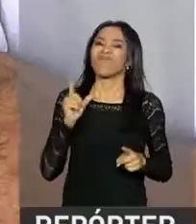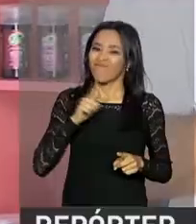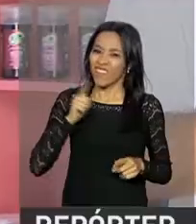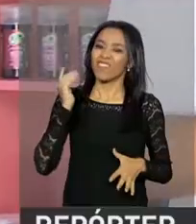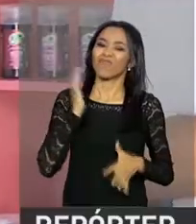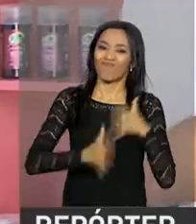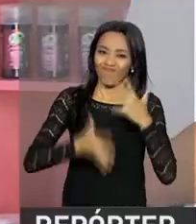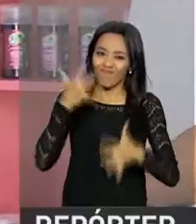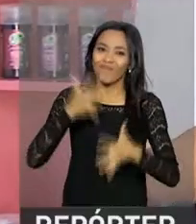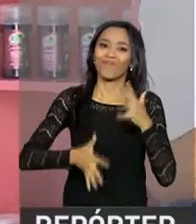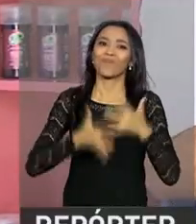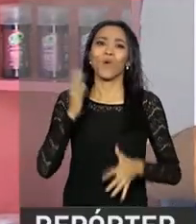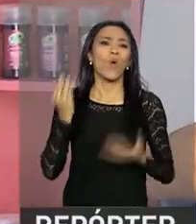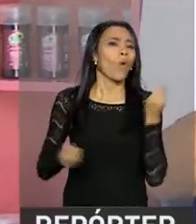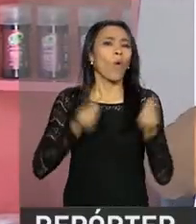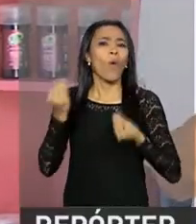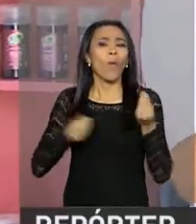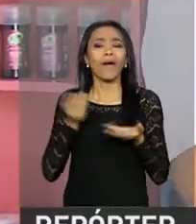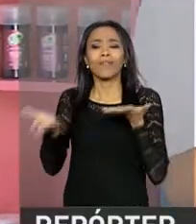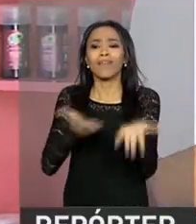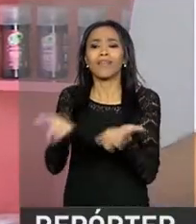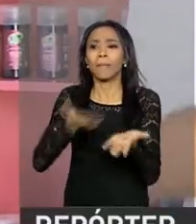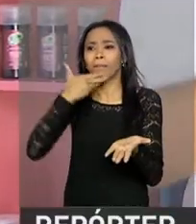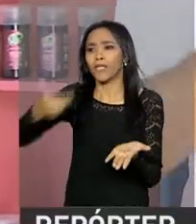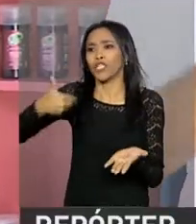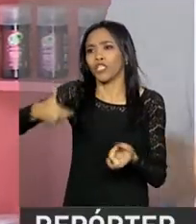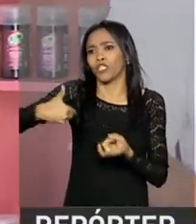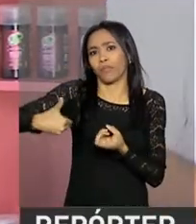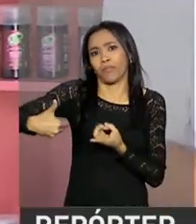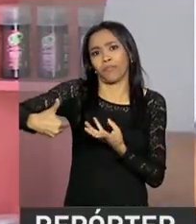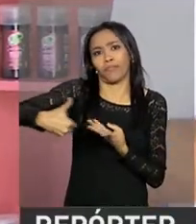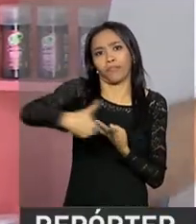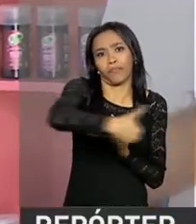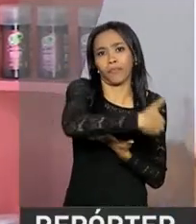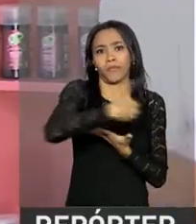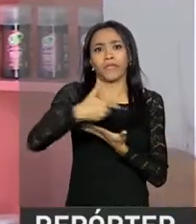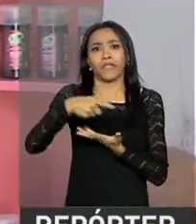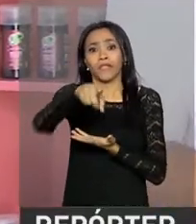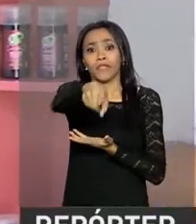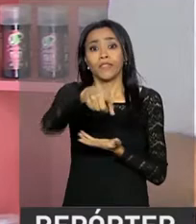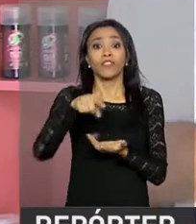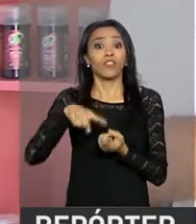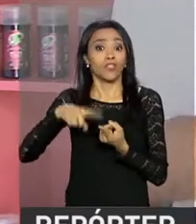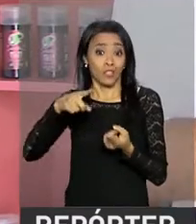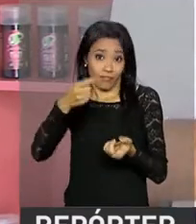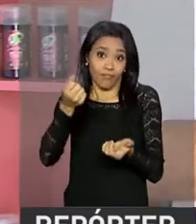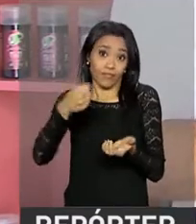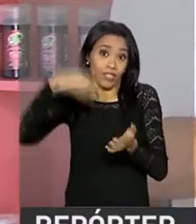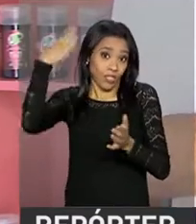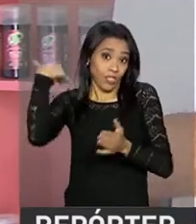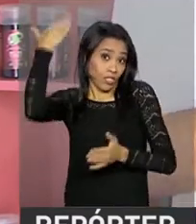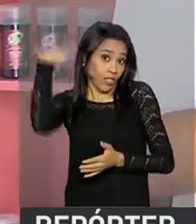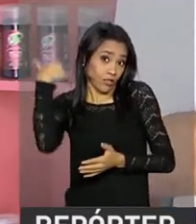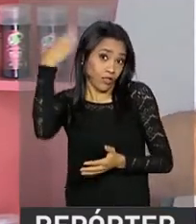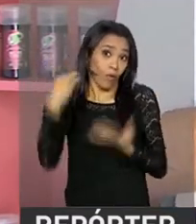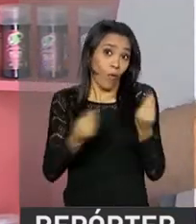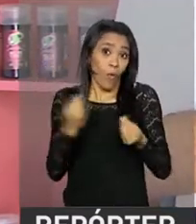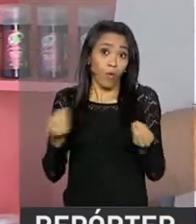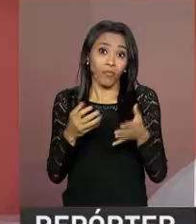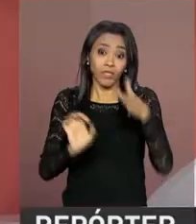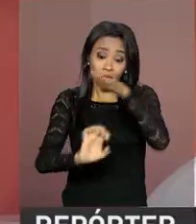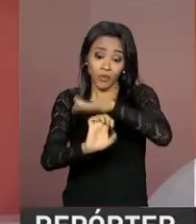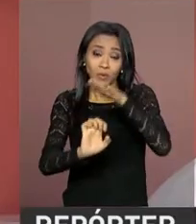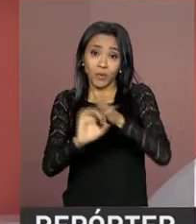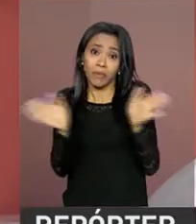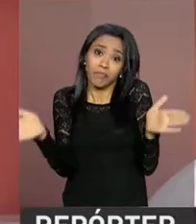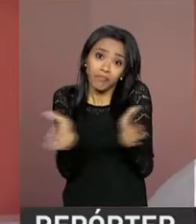problema. Como atender aos crescentes pedidos de sua loja virtual de tintas para cabelo com a estrutura de uma pequena empresa?